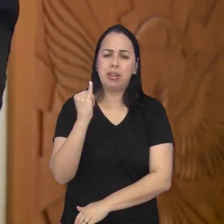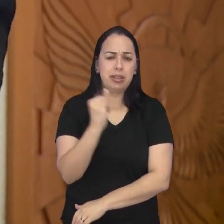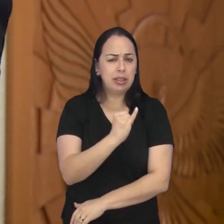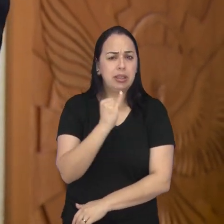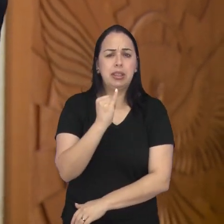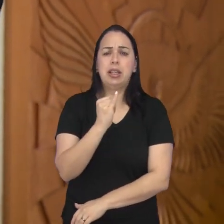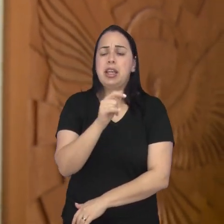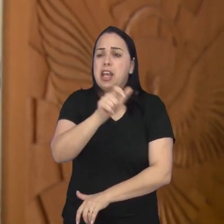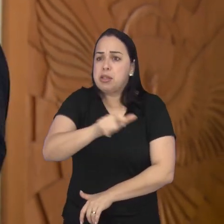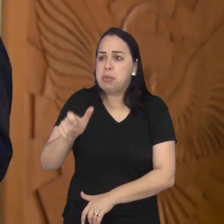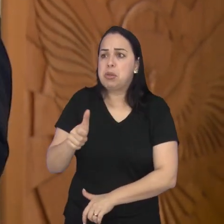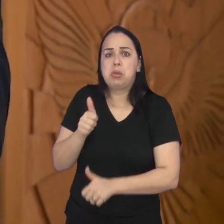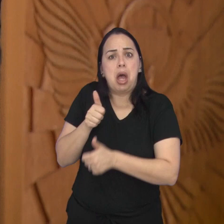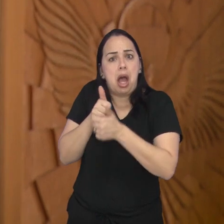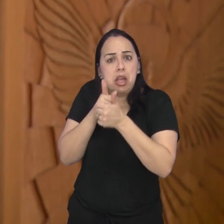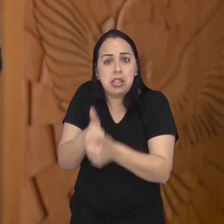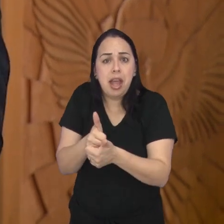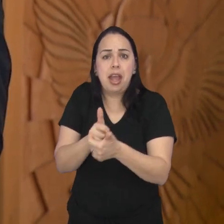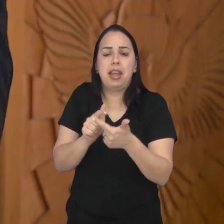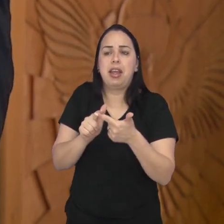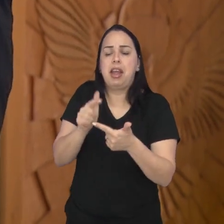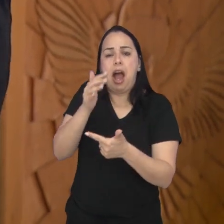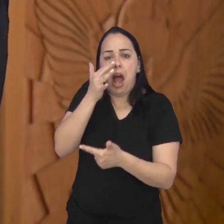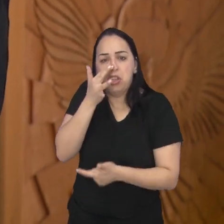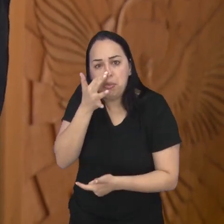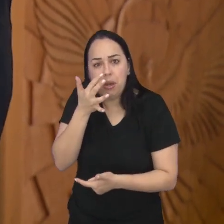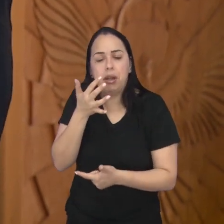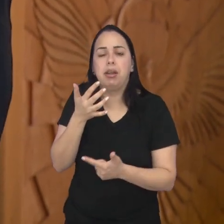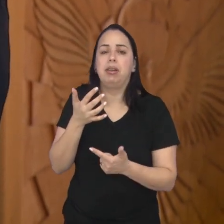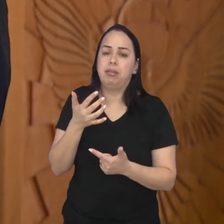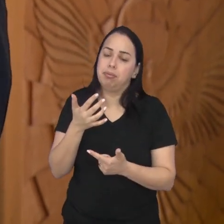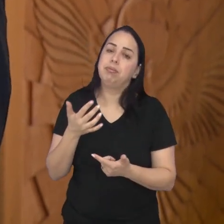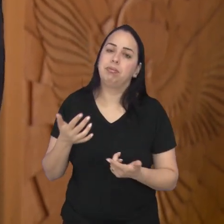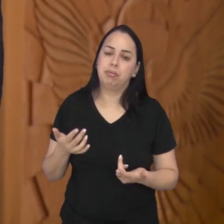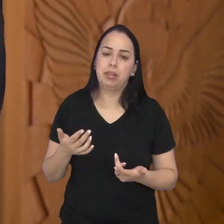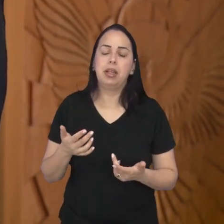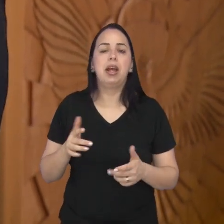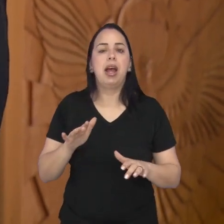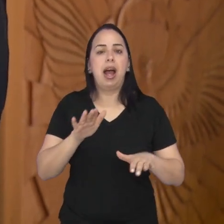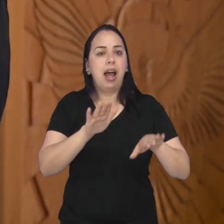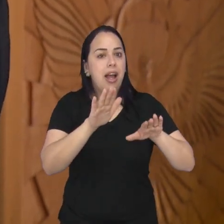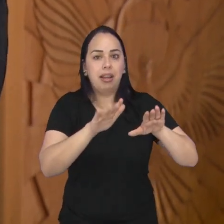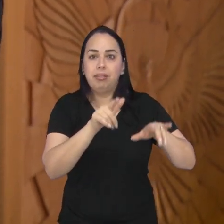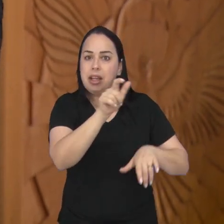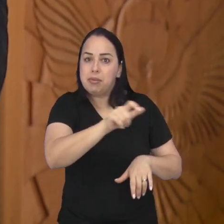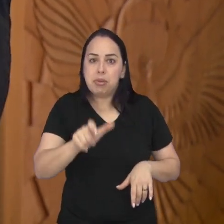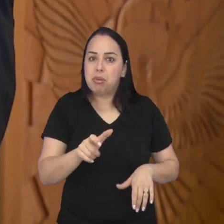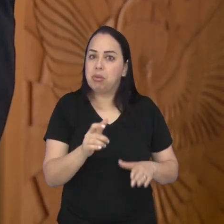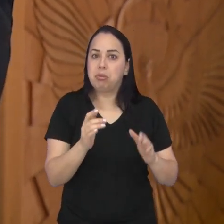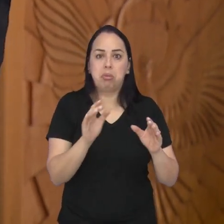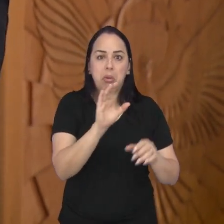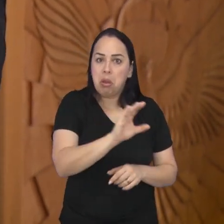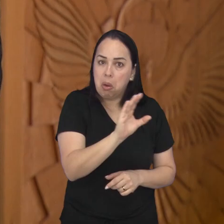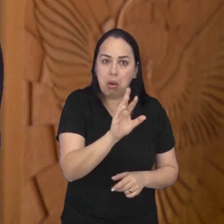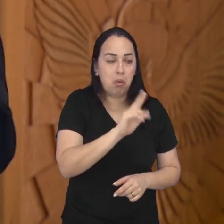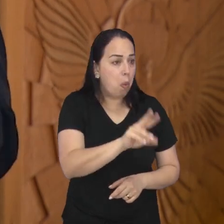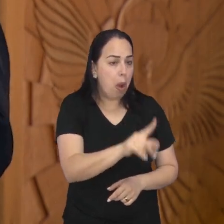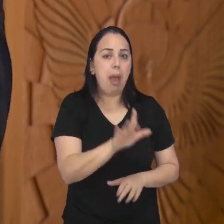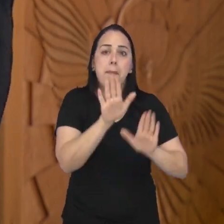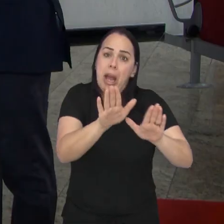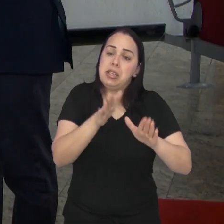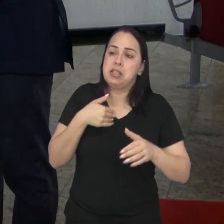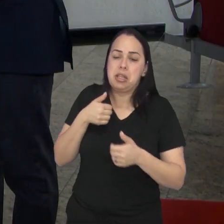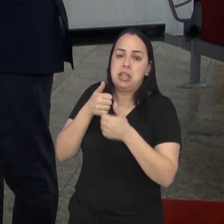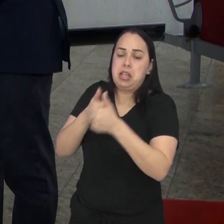ele é tão seguido, admirado por toda a humanidade, né? Mesmo quem não é católico, quem não é